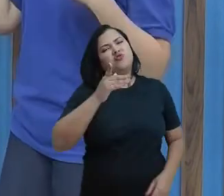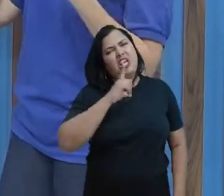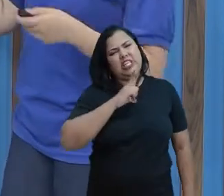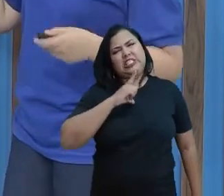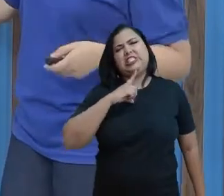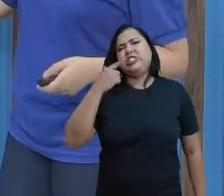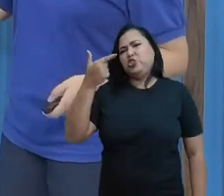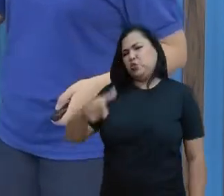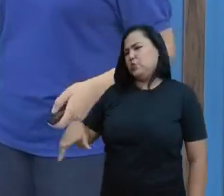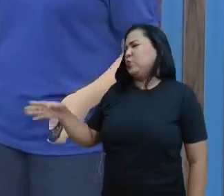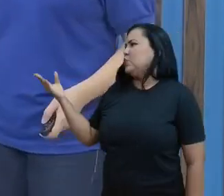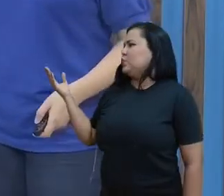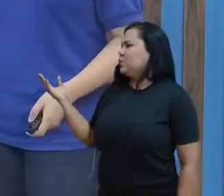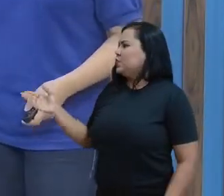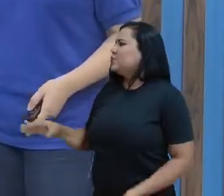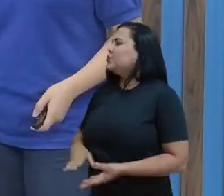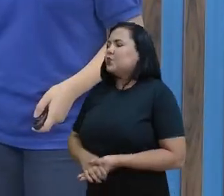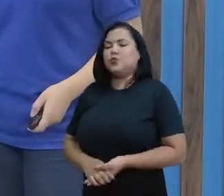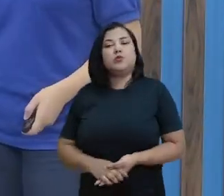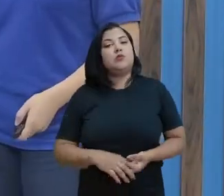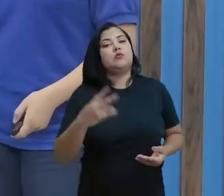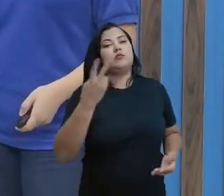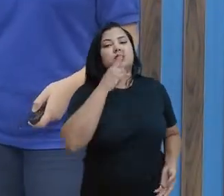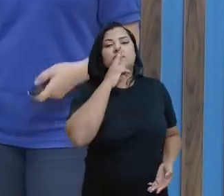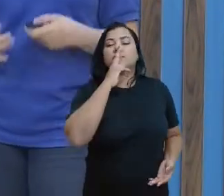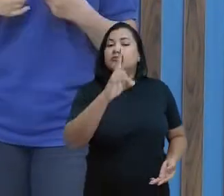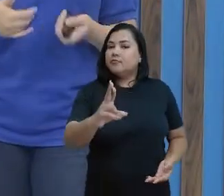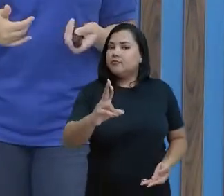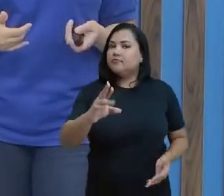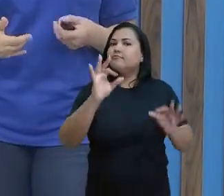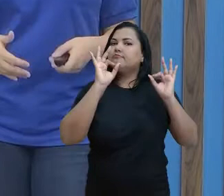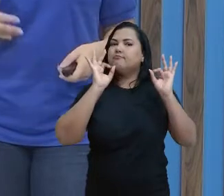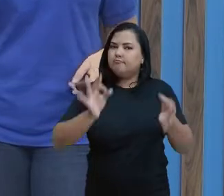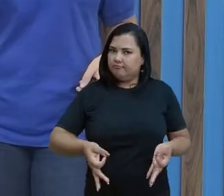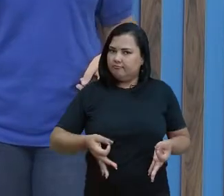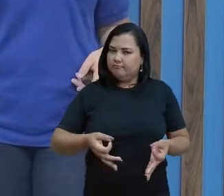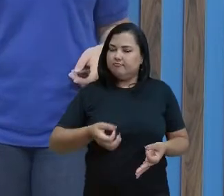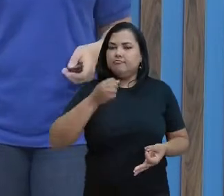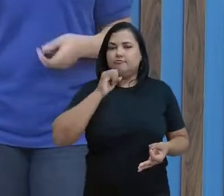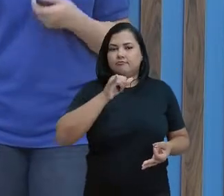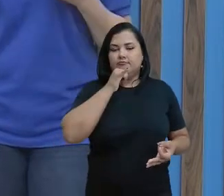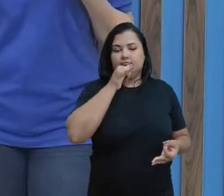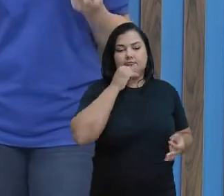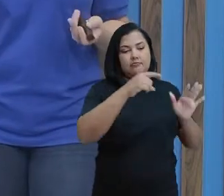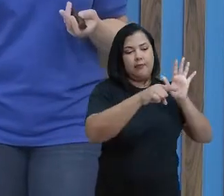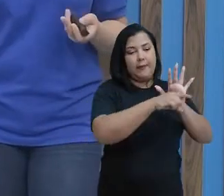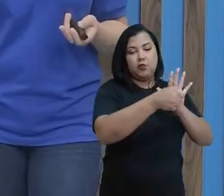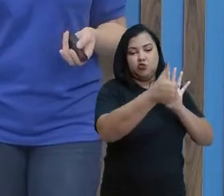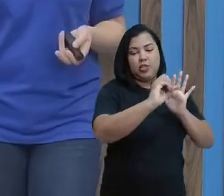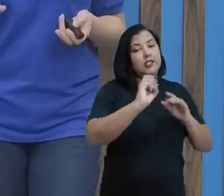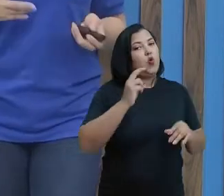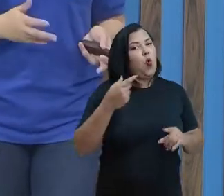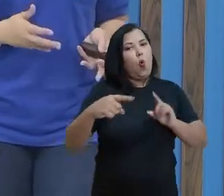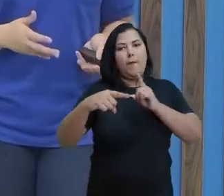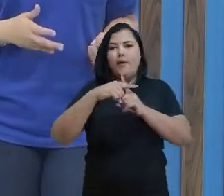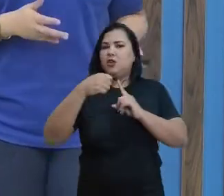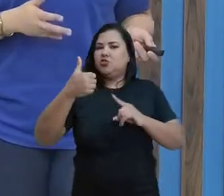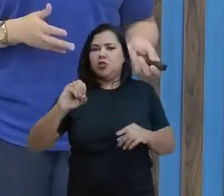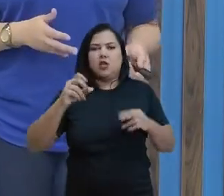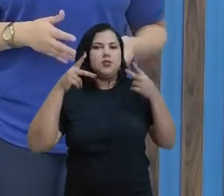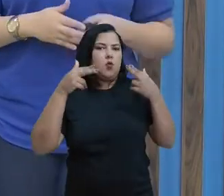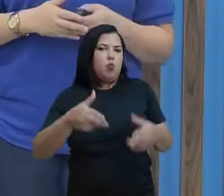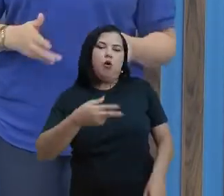tem, mais uma vez, verificada as duas respostas como certas. Se eu pegar o 10 ou se eu pegar o menos 10, a minha resposta